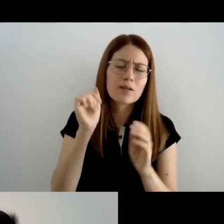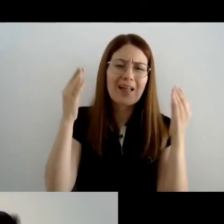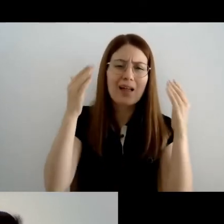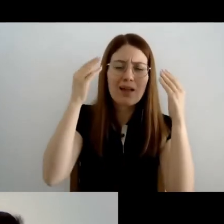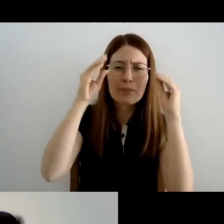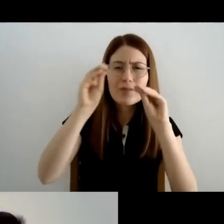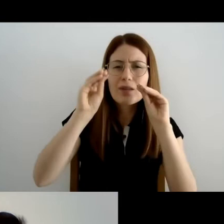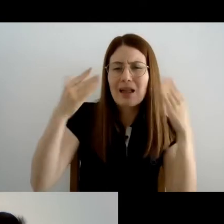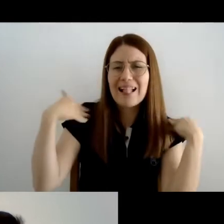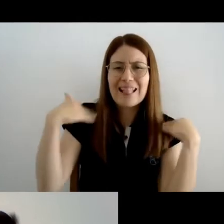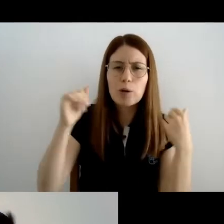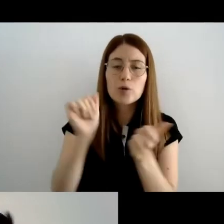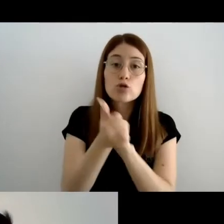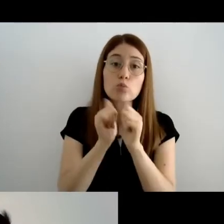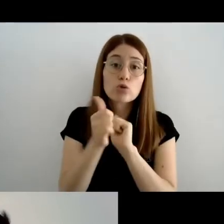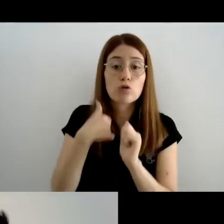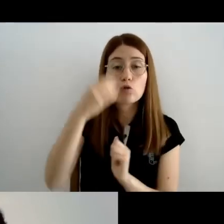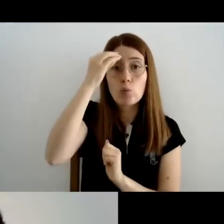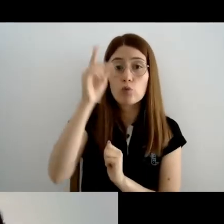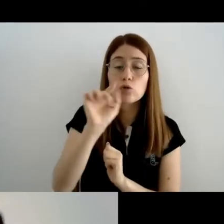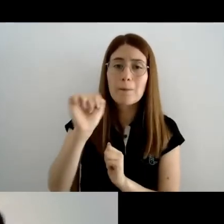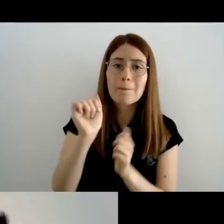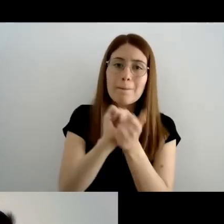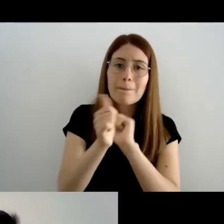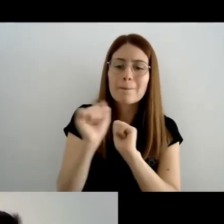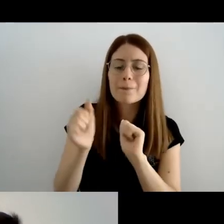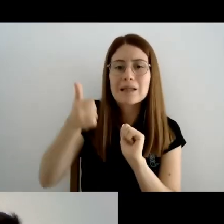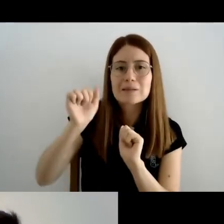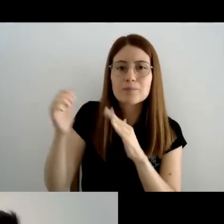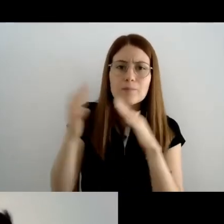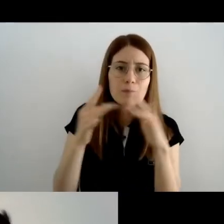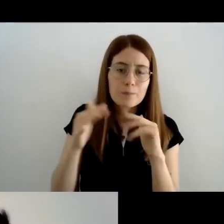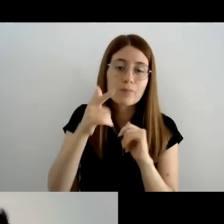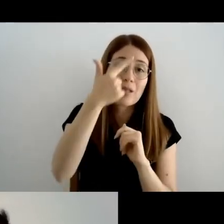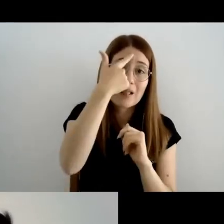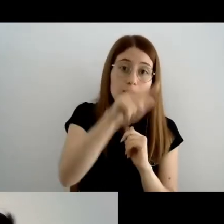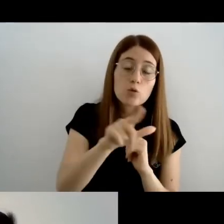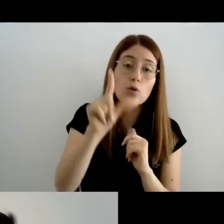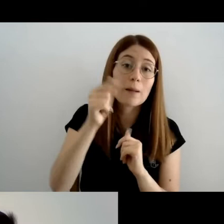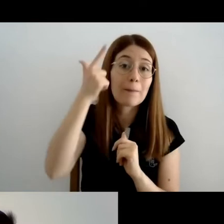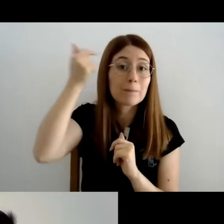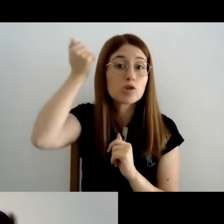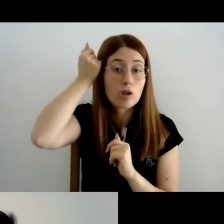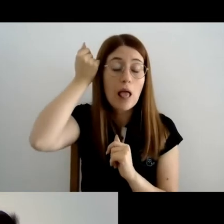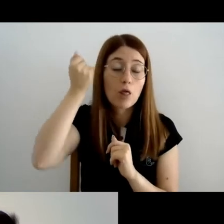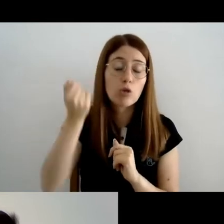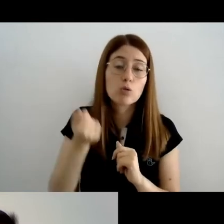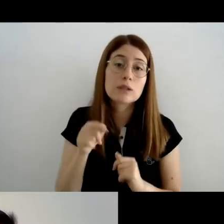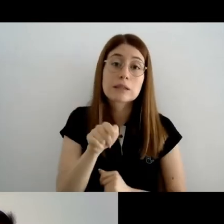essencialmente exerço as funções de professor mais na modalidade de futebol, quer na licenciatura, quer no mestrado, e é aqui